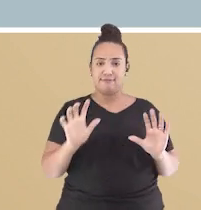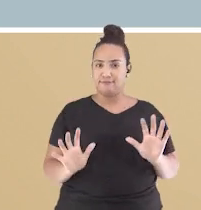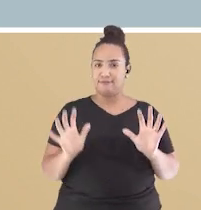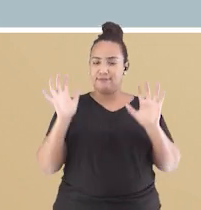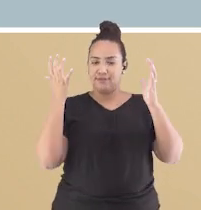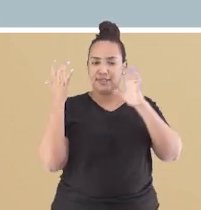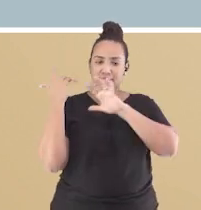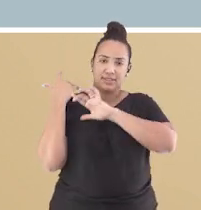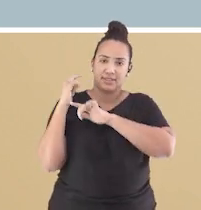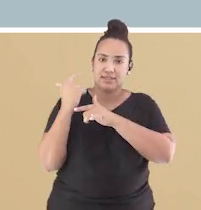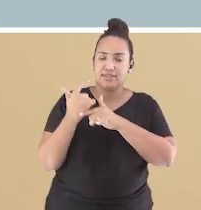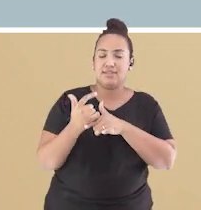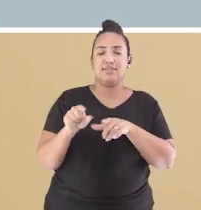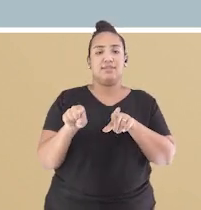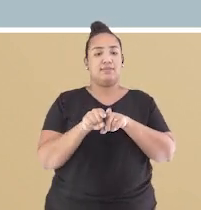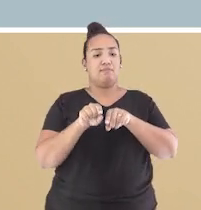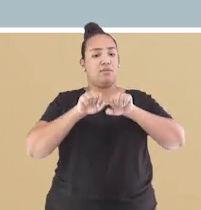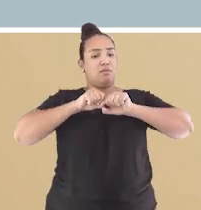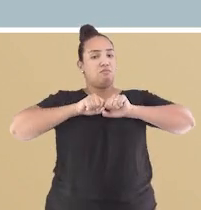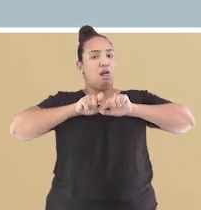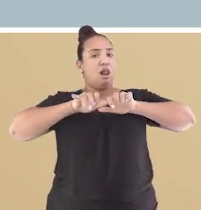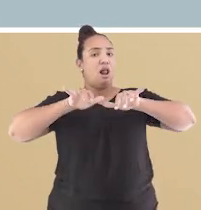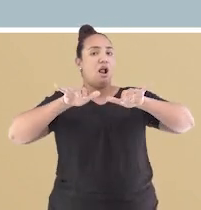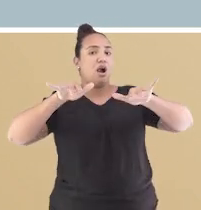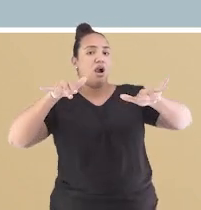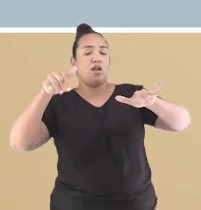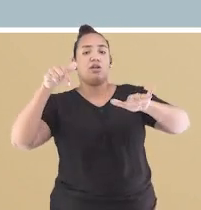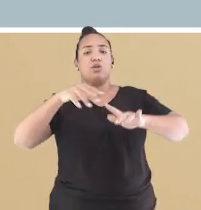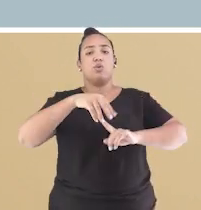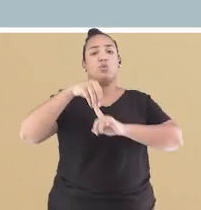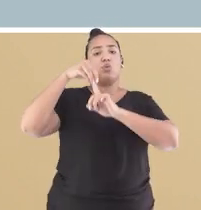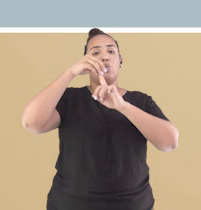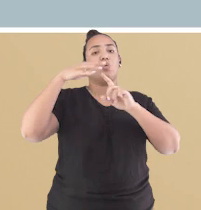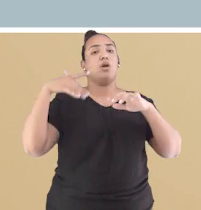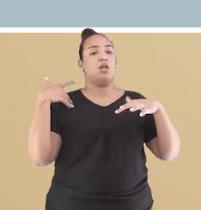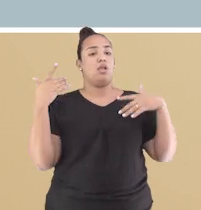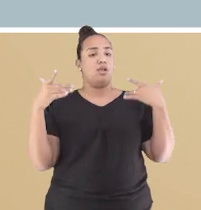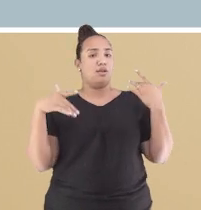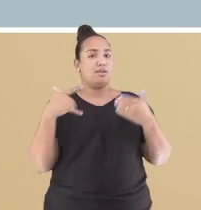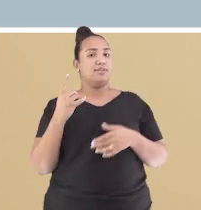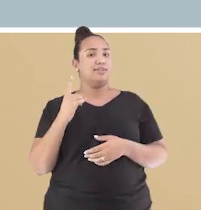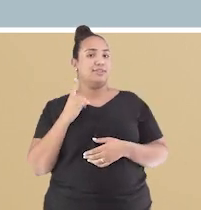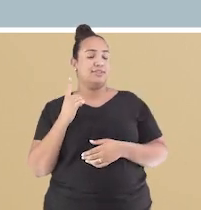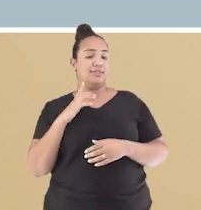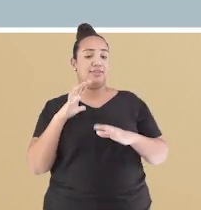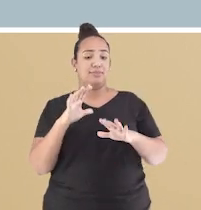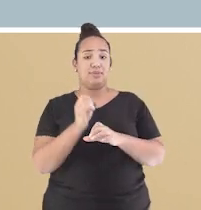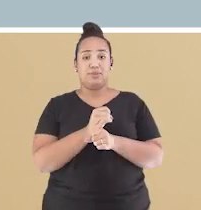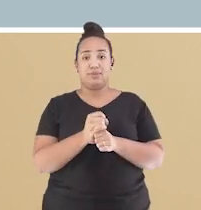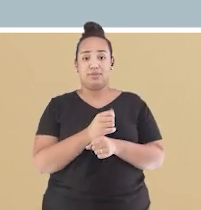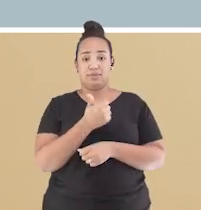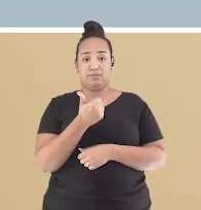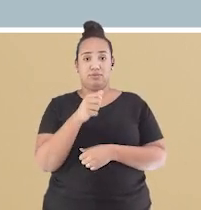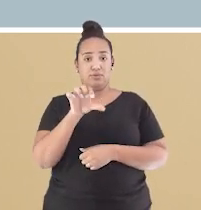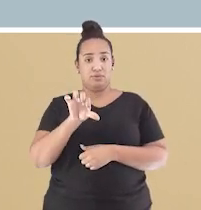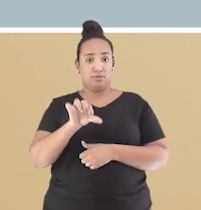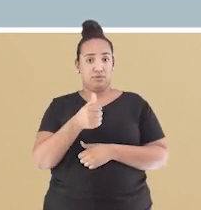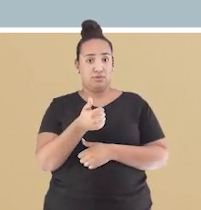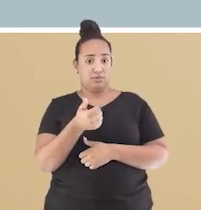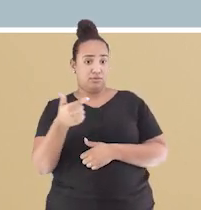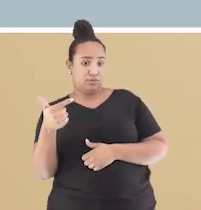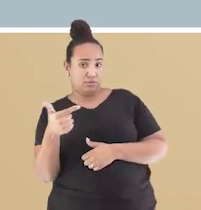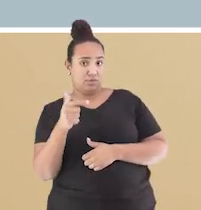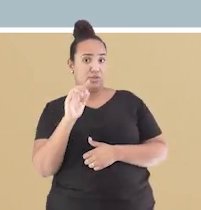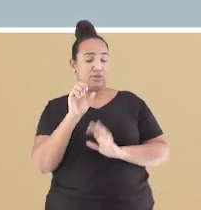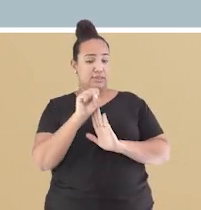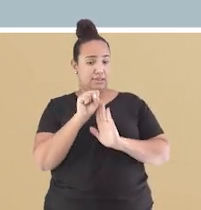jukes. Essas festas eram tradição e logo se espalharam também como uma das únicas formas de lazer que eles tinham. Mas por volta